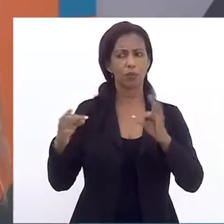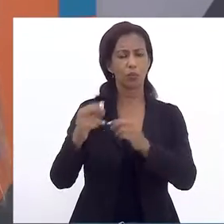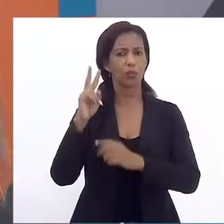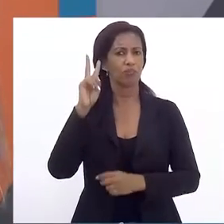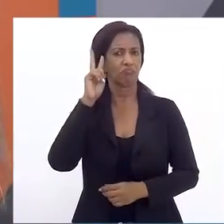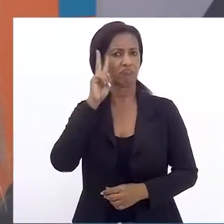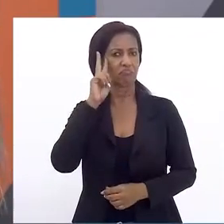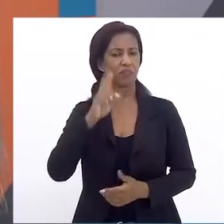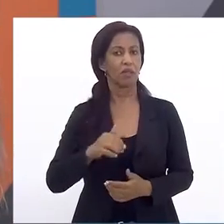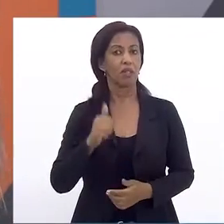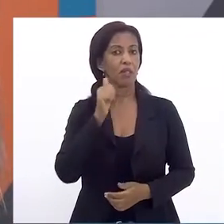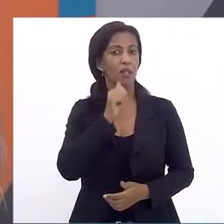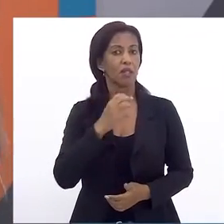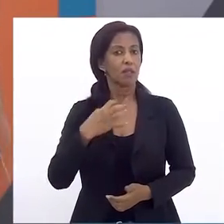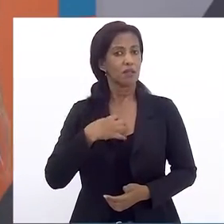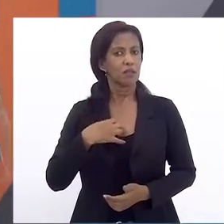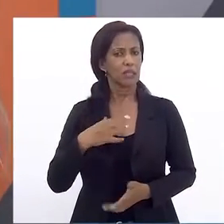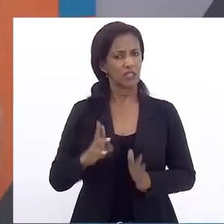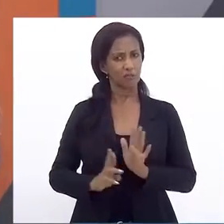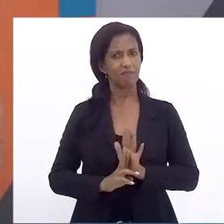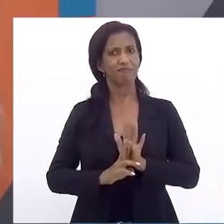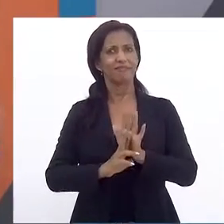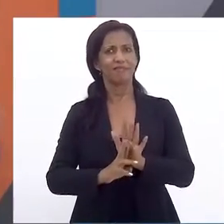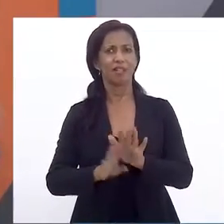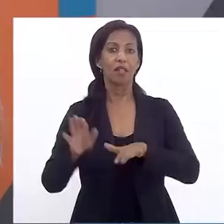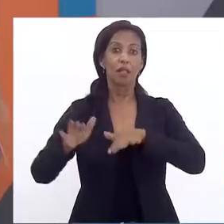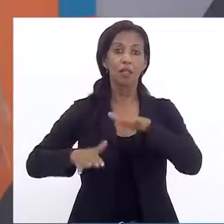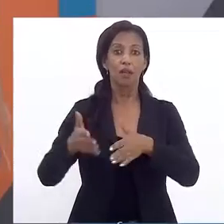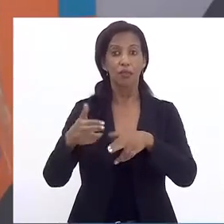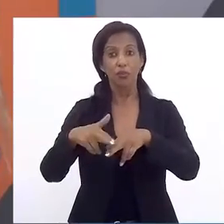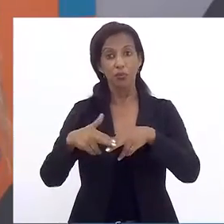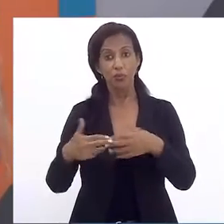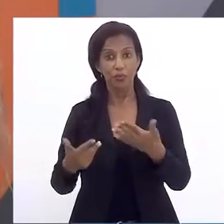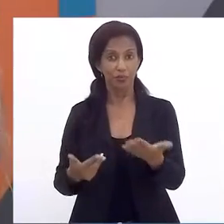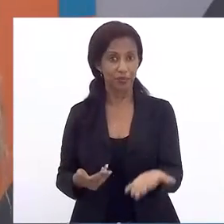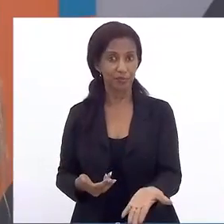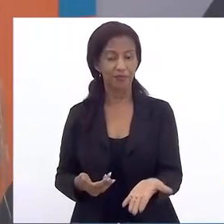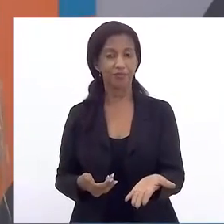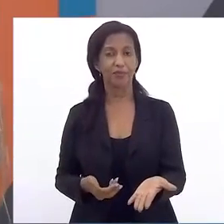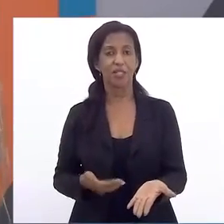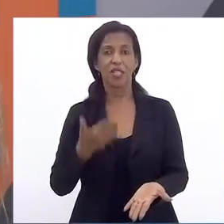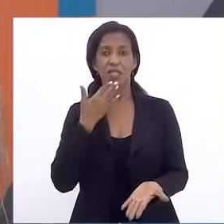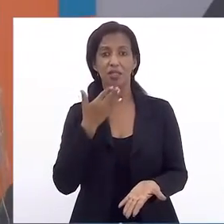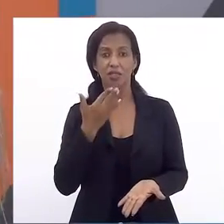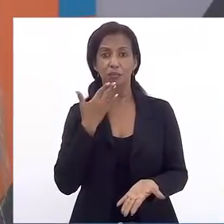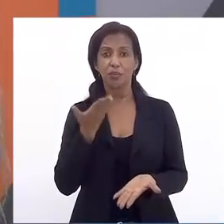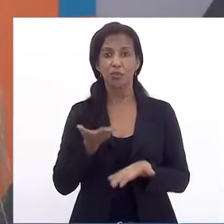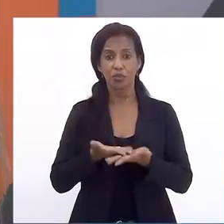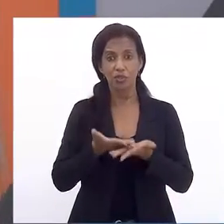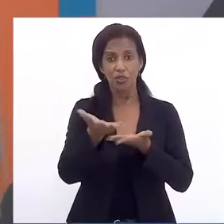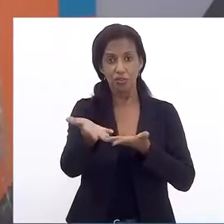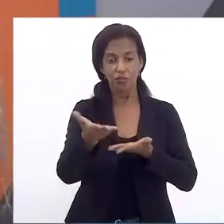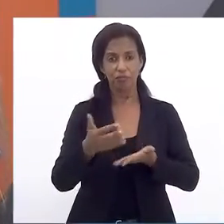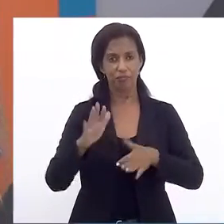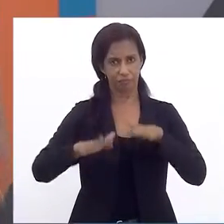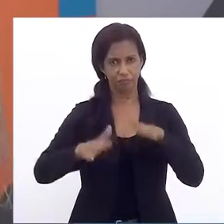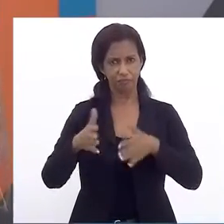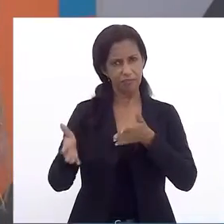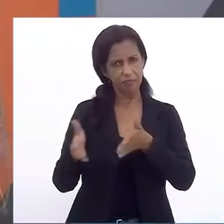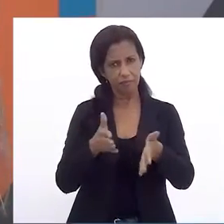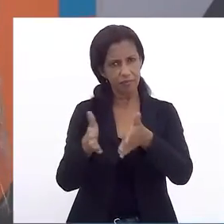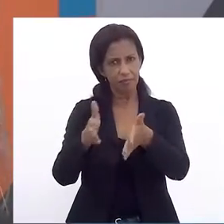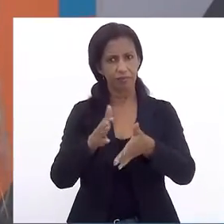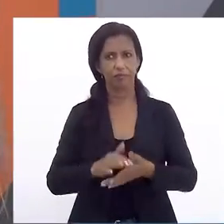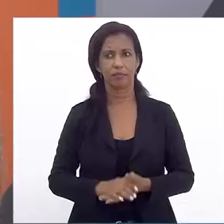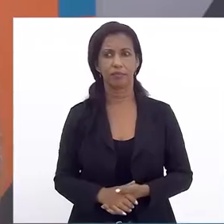faz bastante vídeos. E eu percebo que, por todo esse histórico, as mulheres se sentem muito representadas. E talvez tenha sido então por